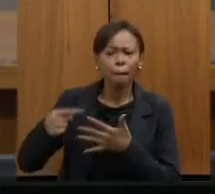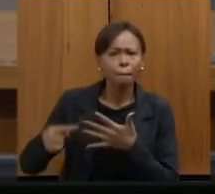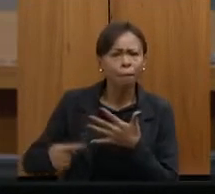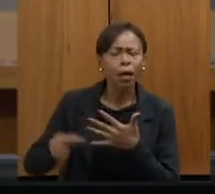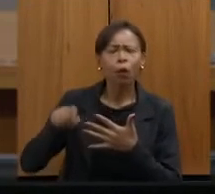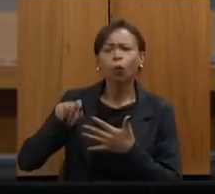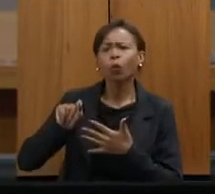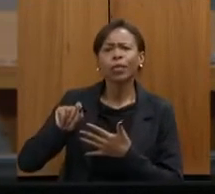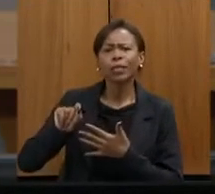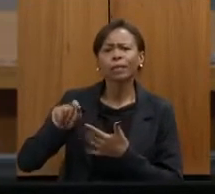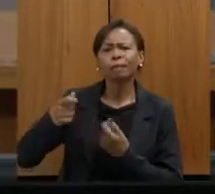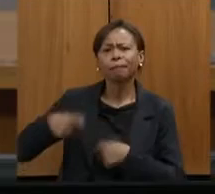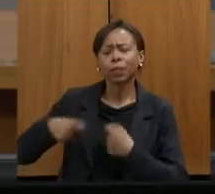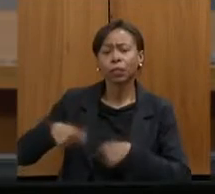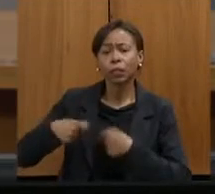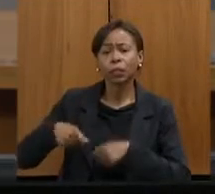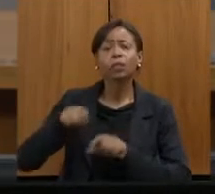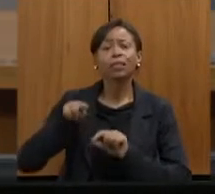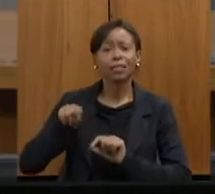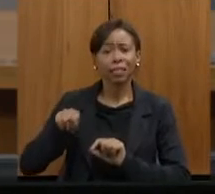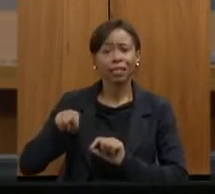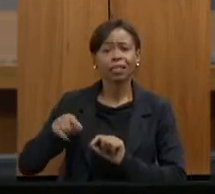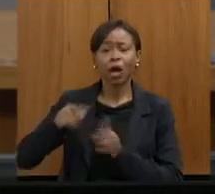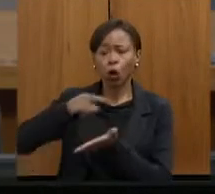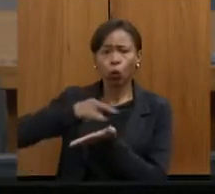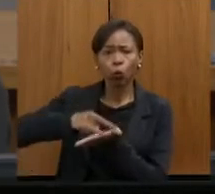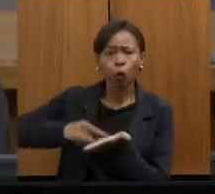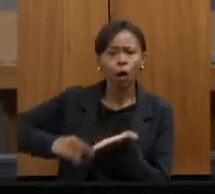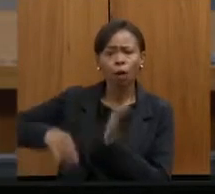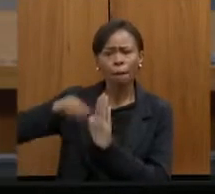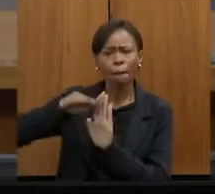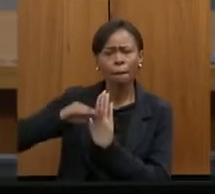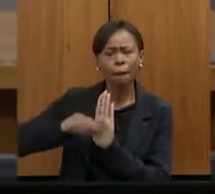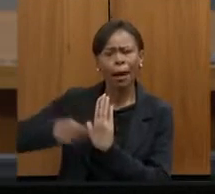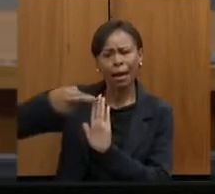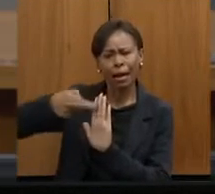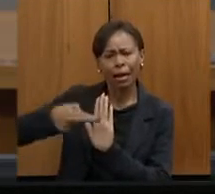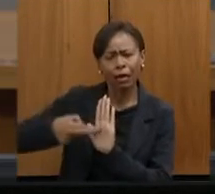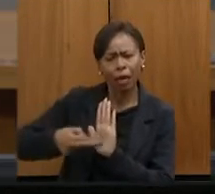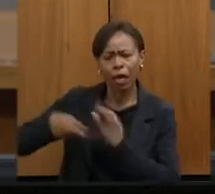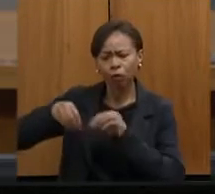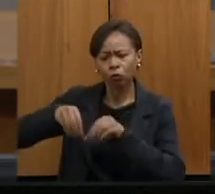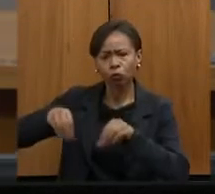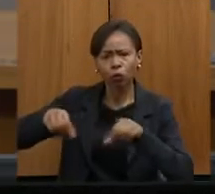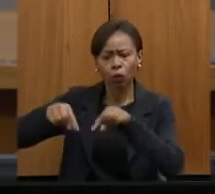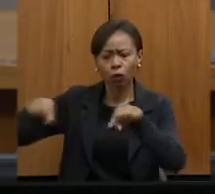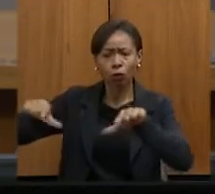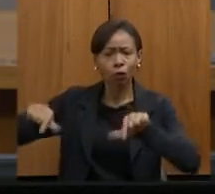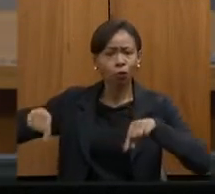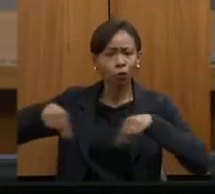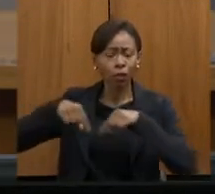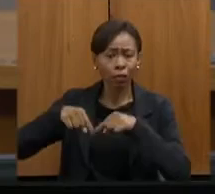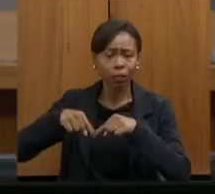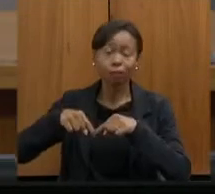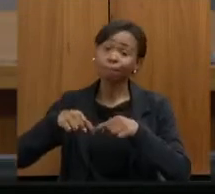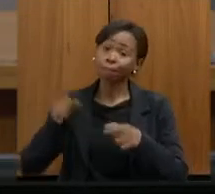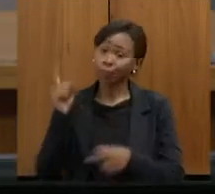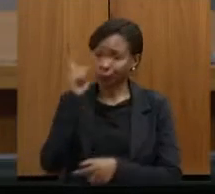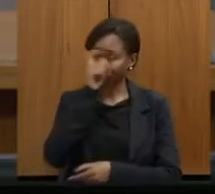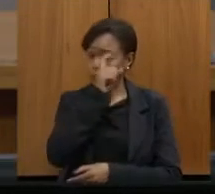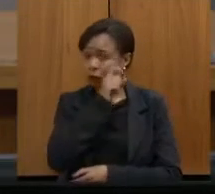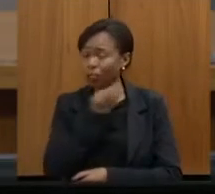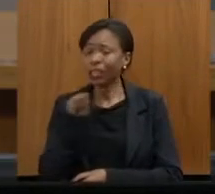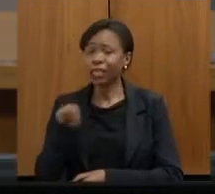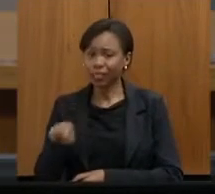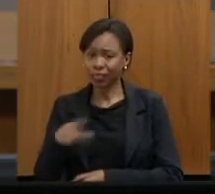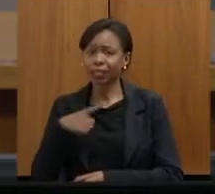quarto item que a gente cita, não conhece a regularidade fundiária, tem dificuldade para montar um plano de entrega efetivo das questões